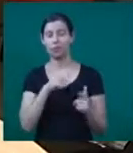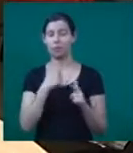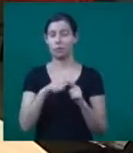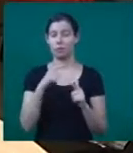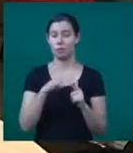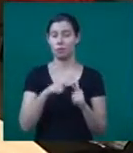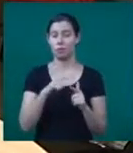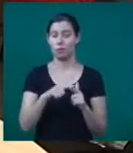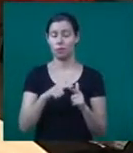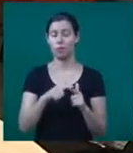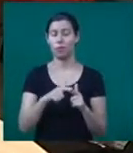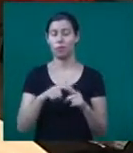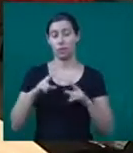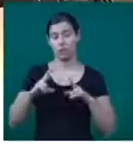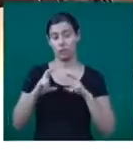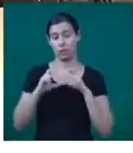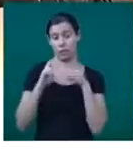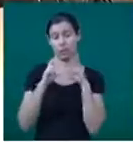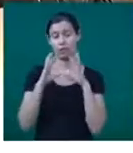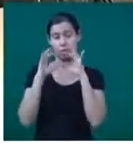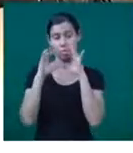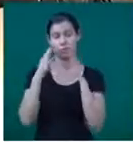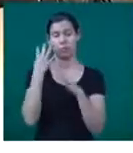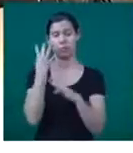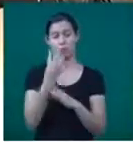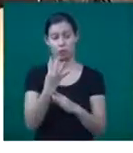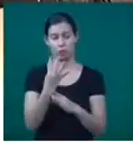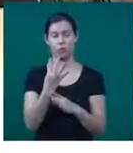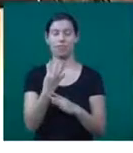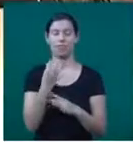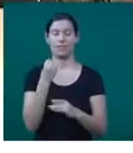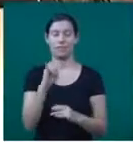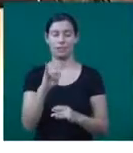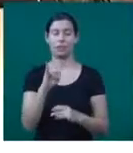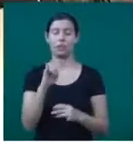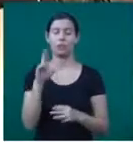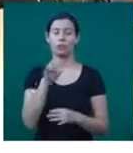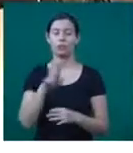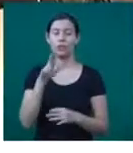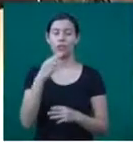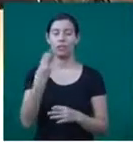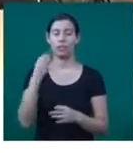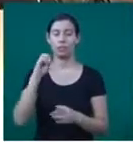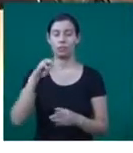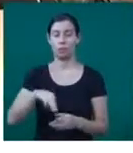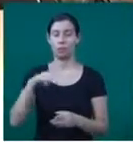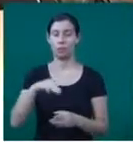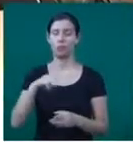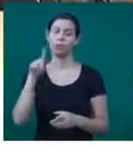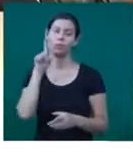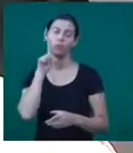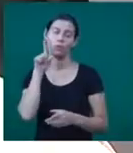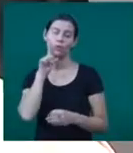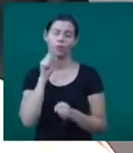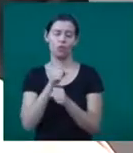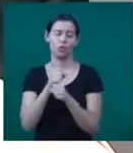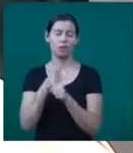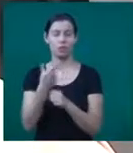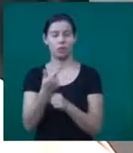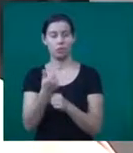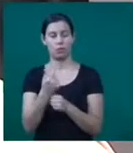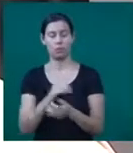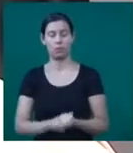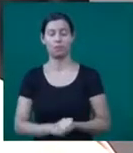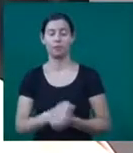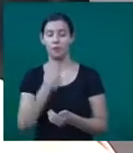dia durante 12 anos. De acordo com este neurologista, os estudos sobre a relação entre a radiação emitida